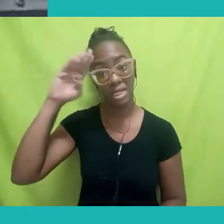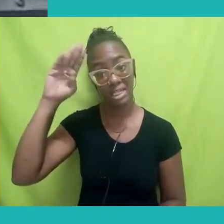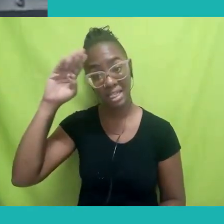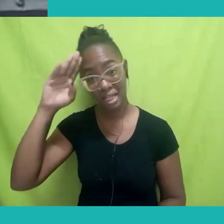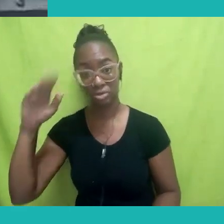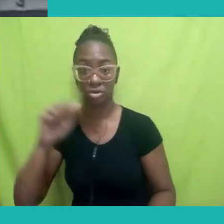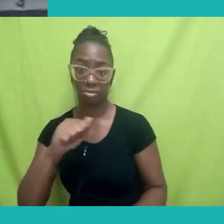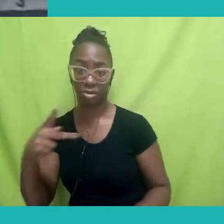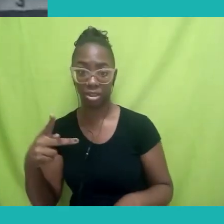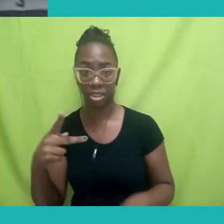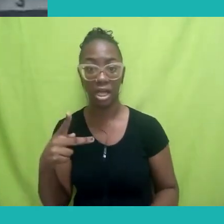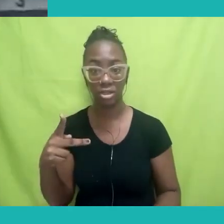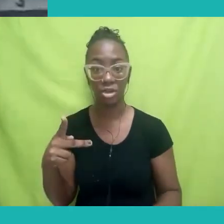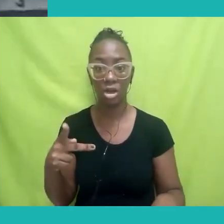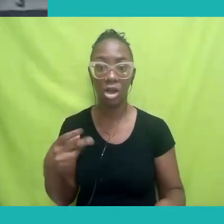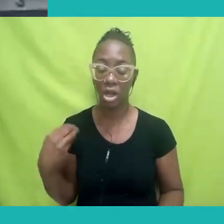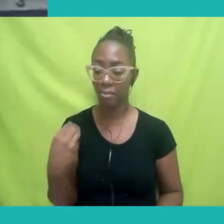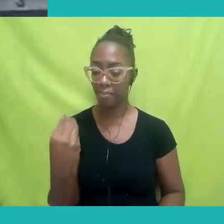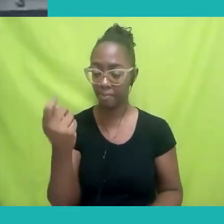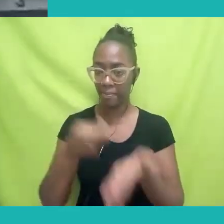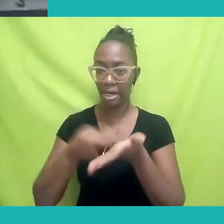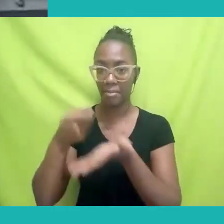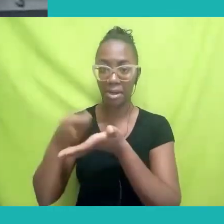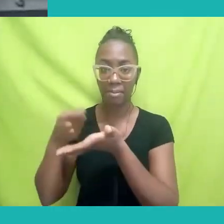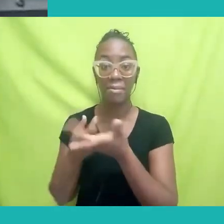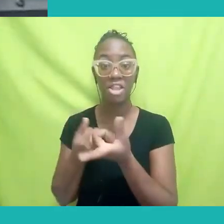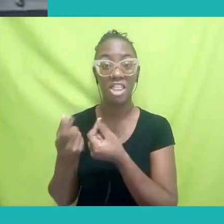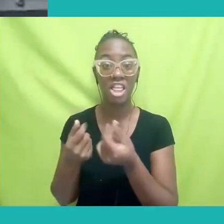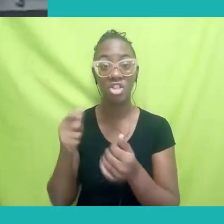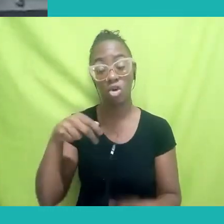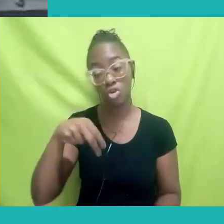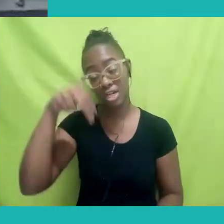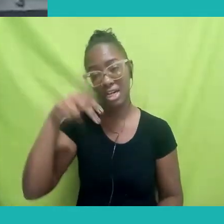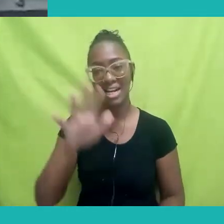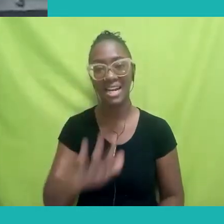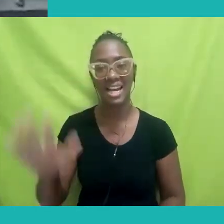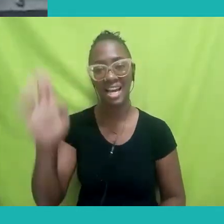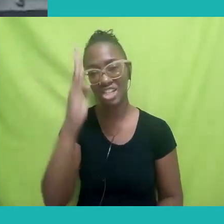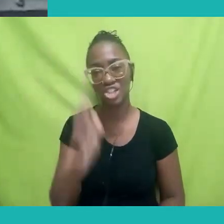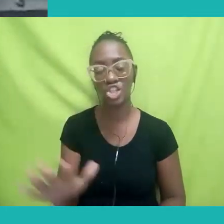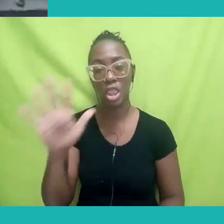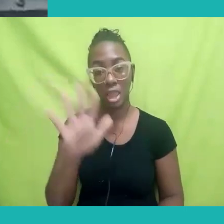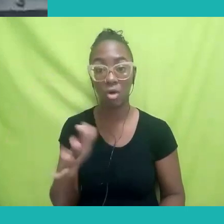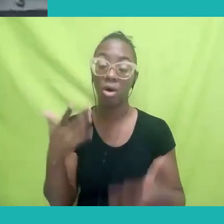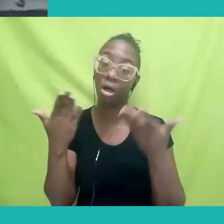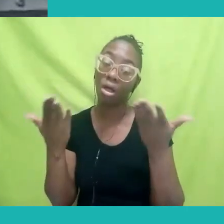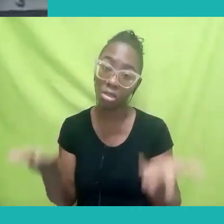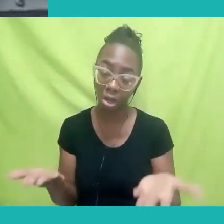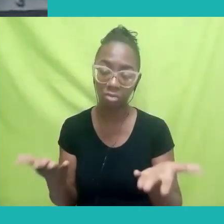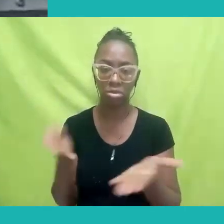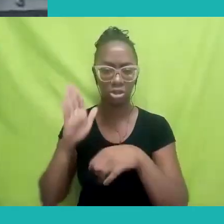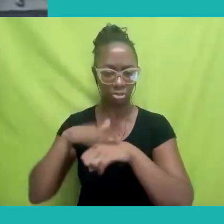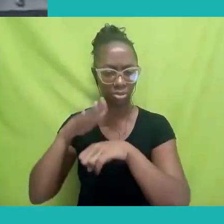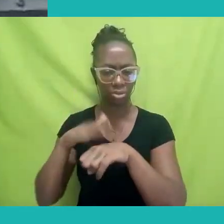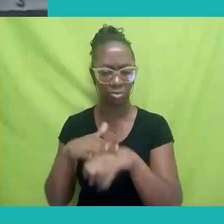totalmente custeada pelo Tesouro Nacional. Então, quanto à sua própria remuneração